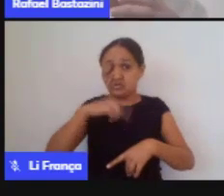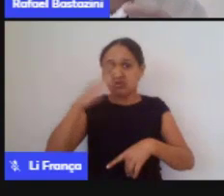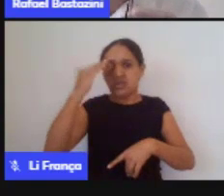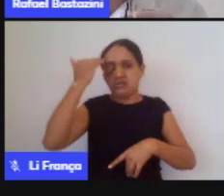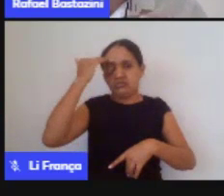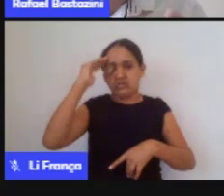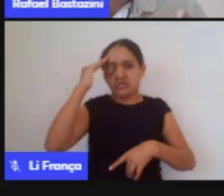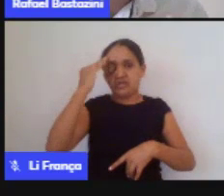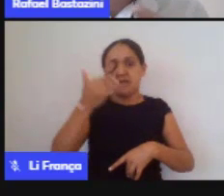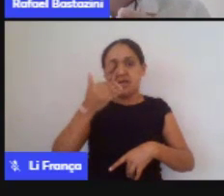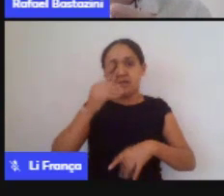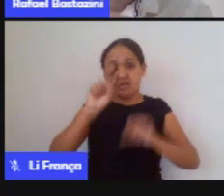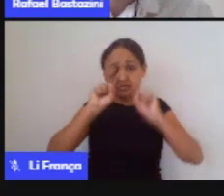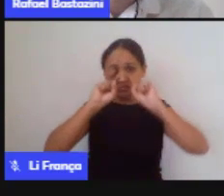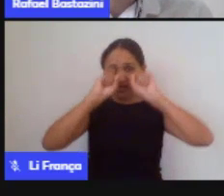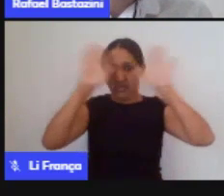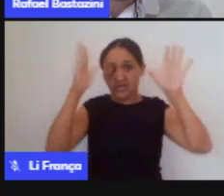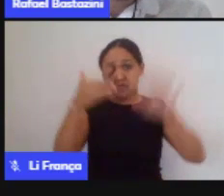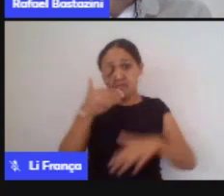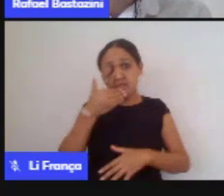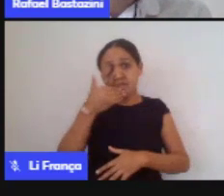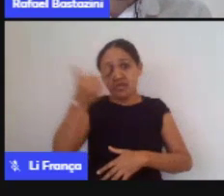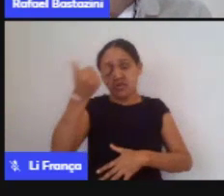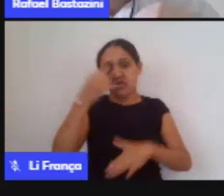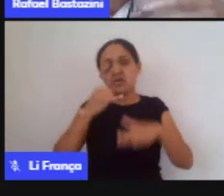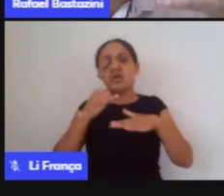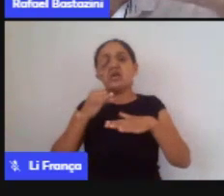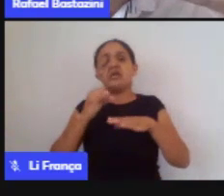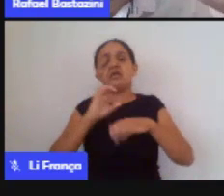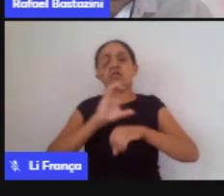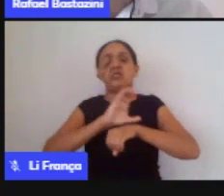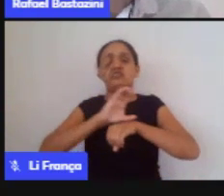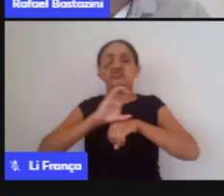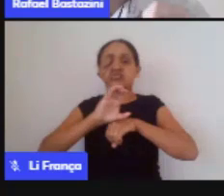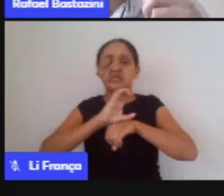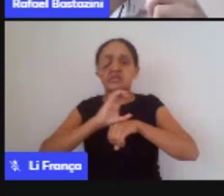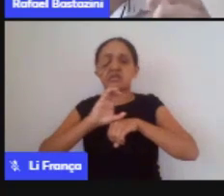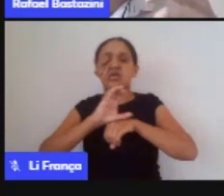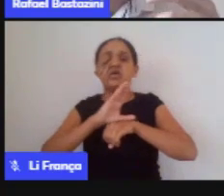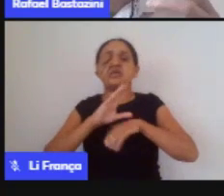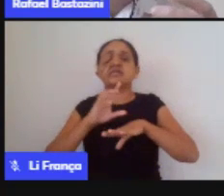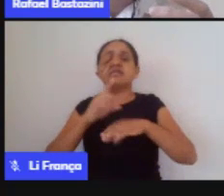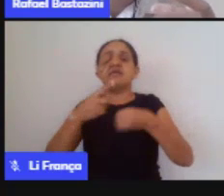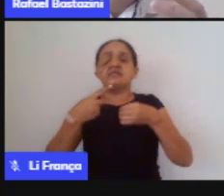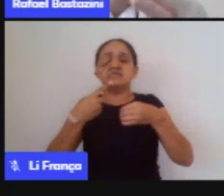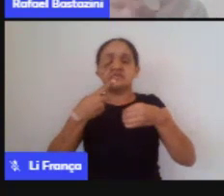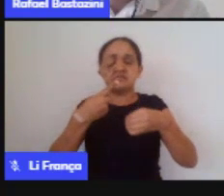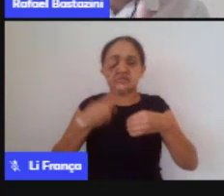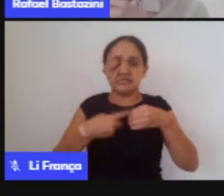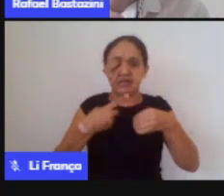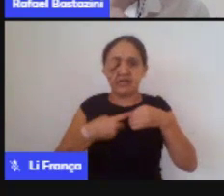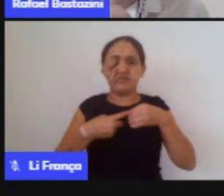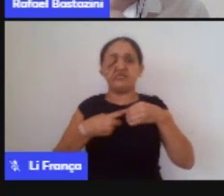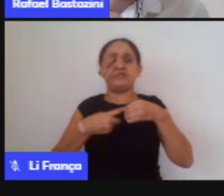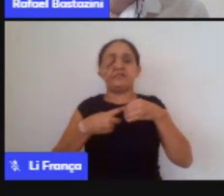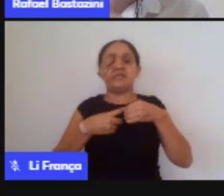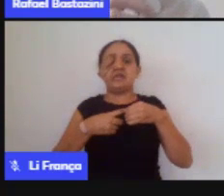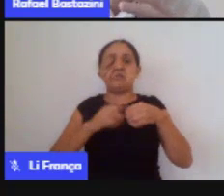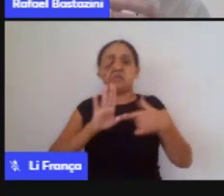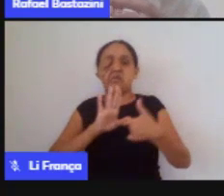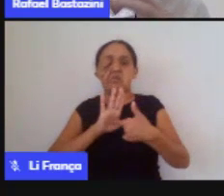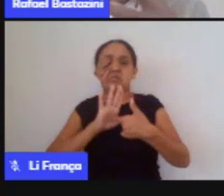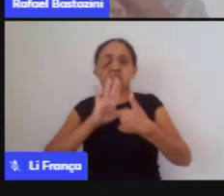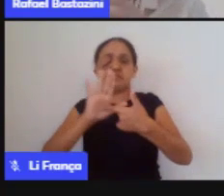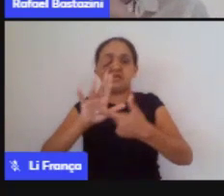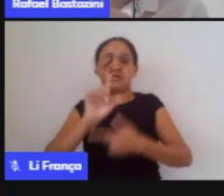esse processo de constituição da cidade, apresentando dados, apresentando informações, e que a gente